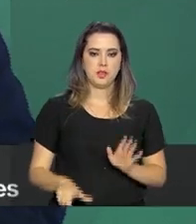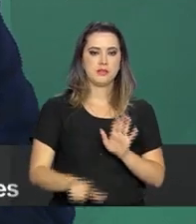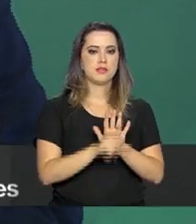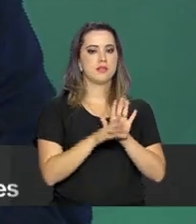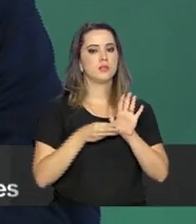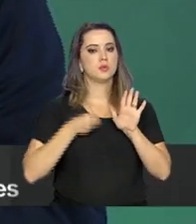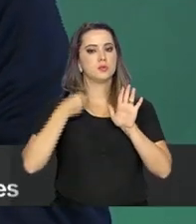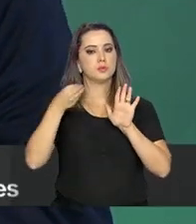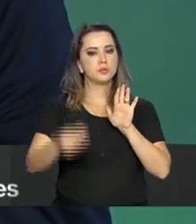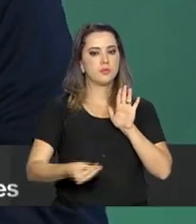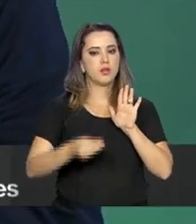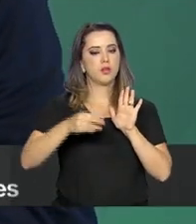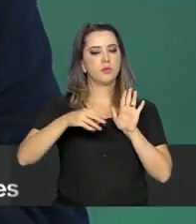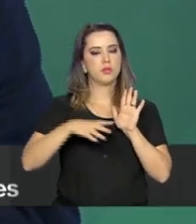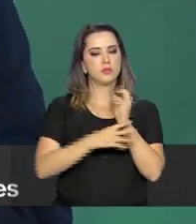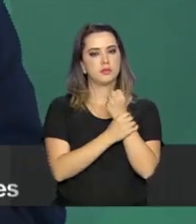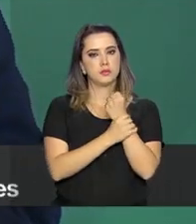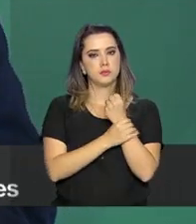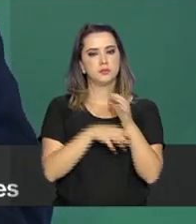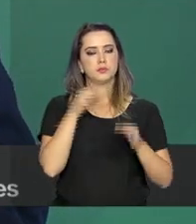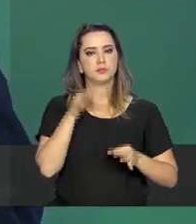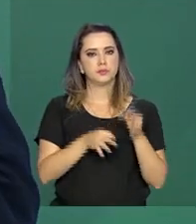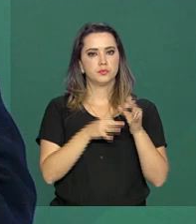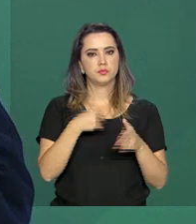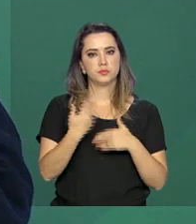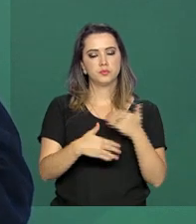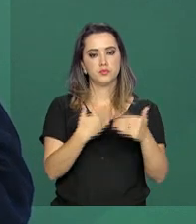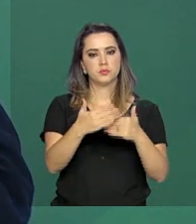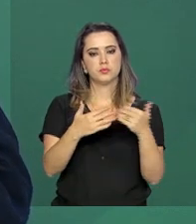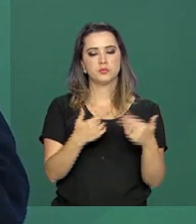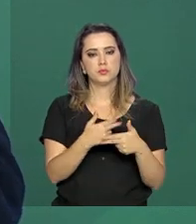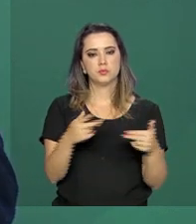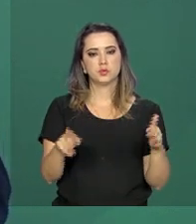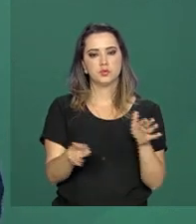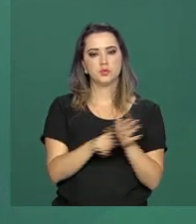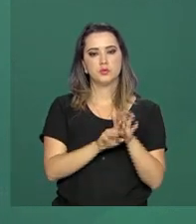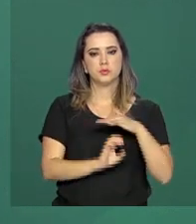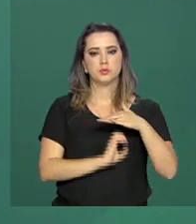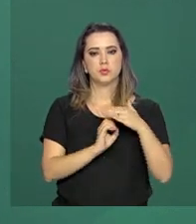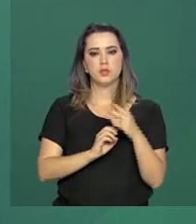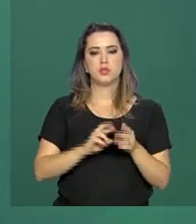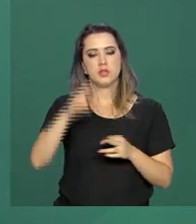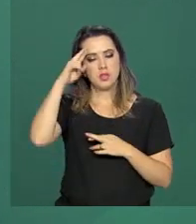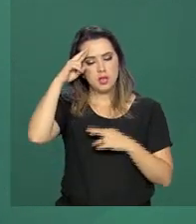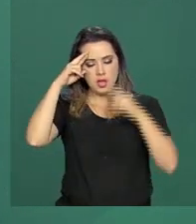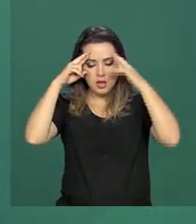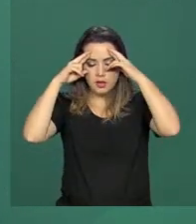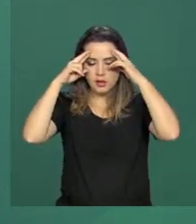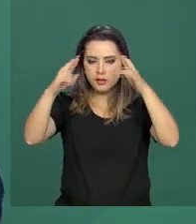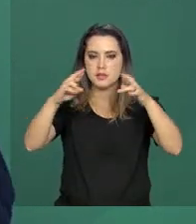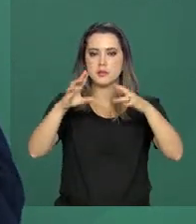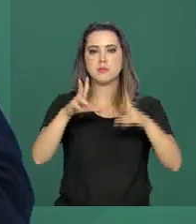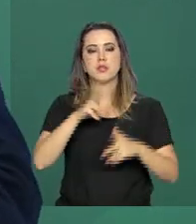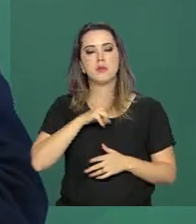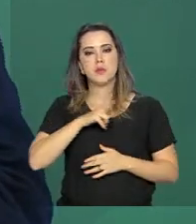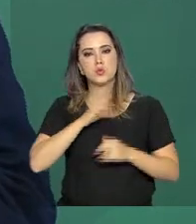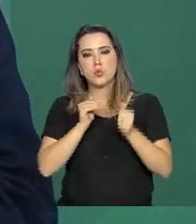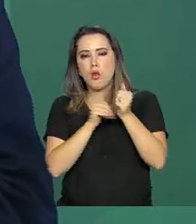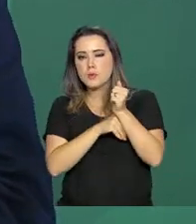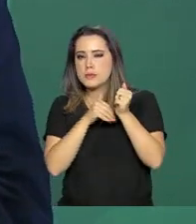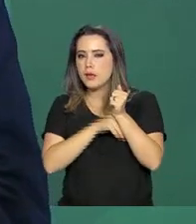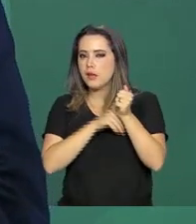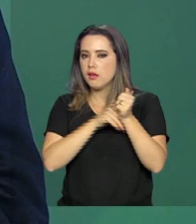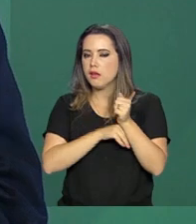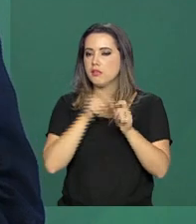jurídica segura continuidade ao modelo de negócios que respeitem nossa privacidade de cidadão que usufrui da